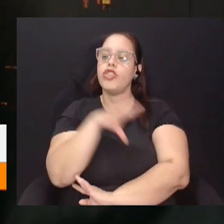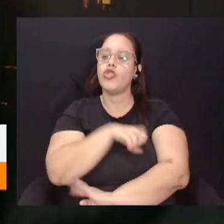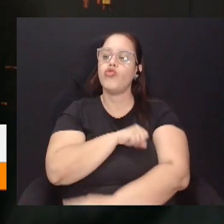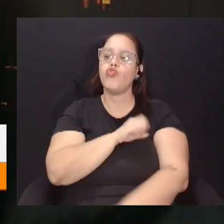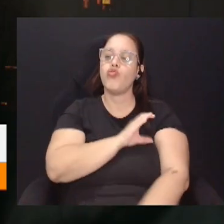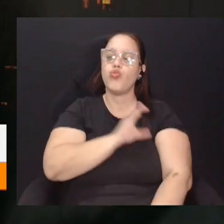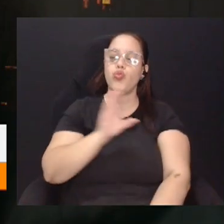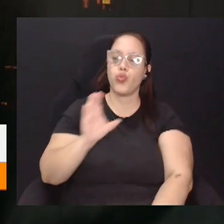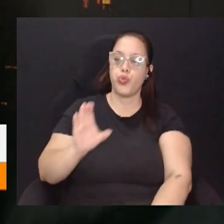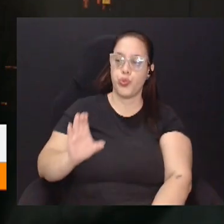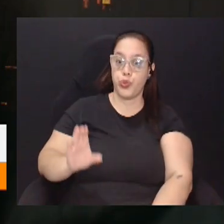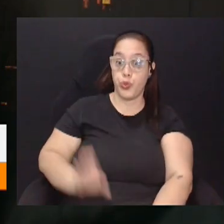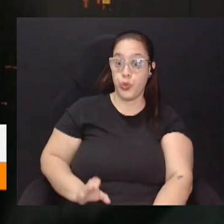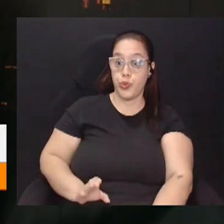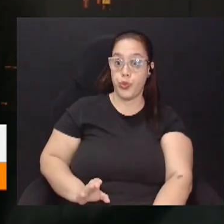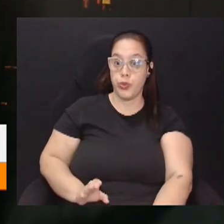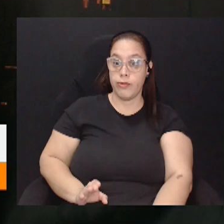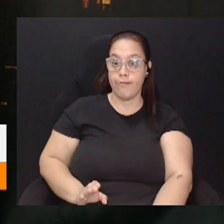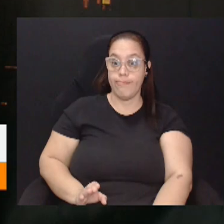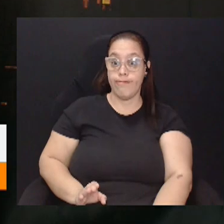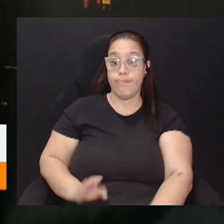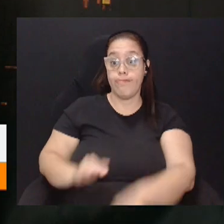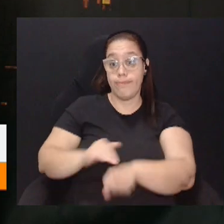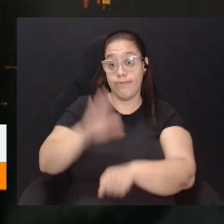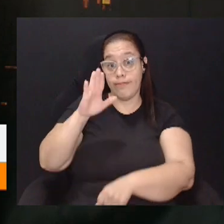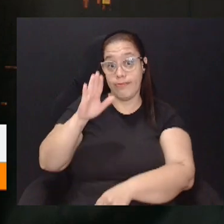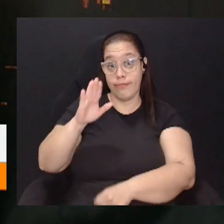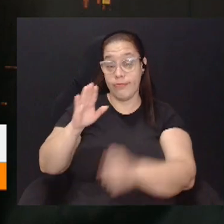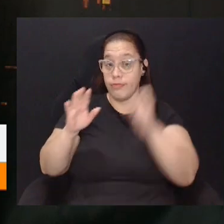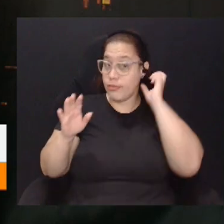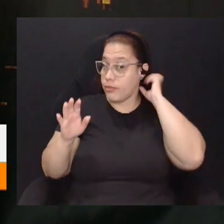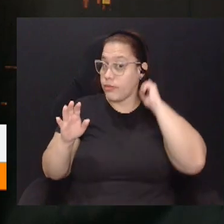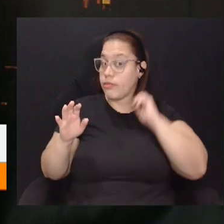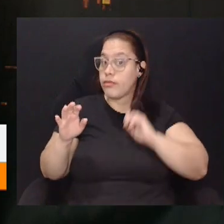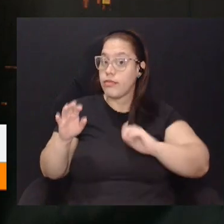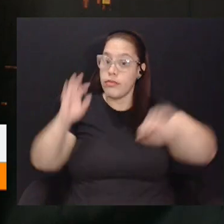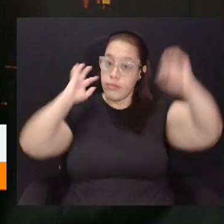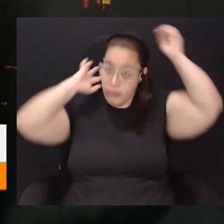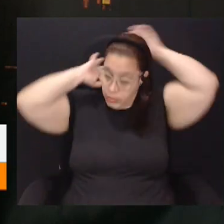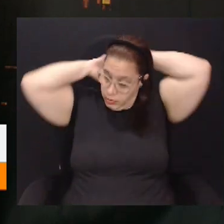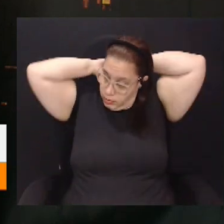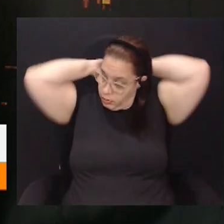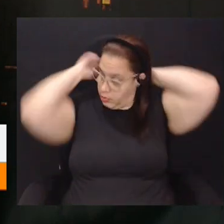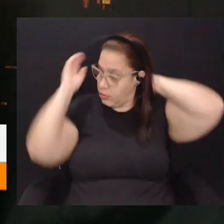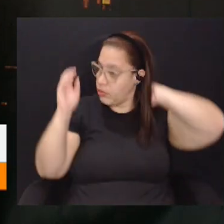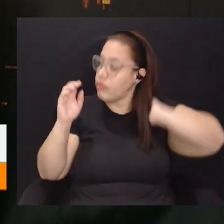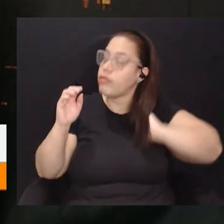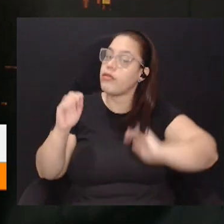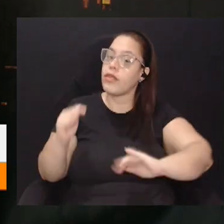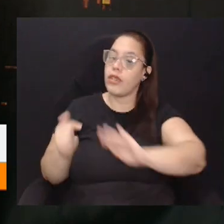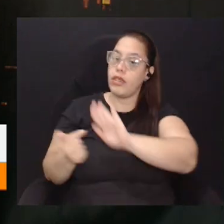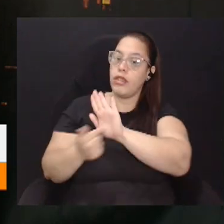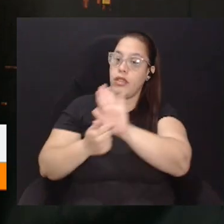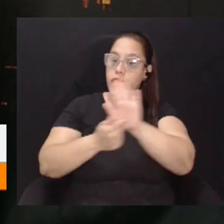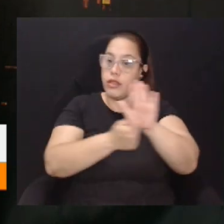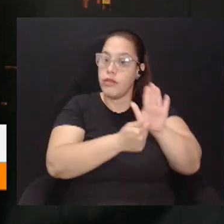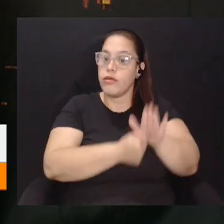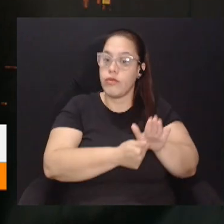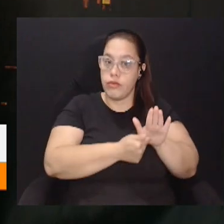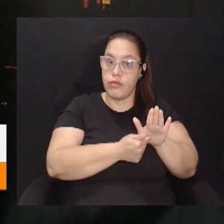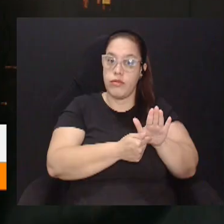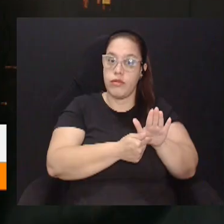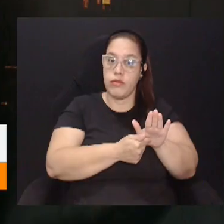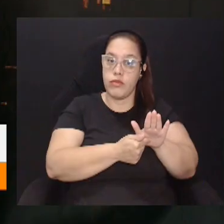cada vez mais, tem sido exibido, porque as pessoas, elas fazem, né, criam